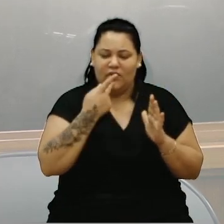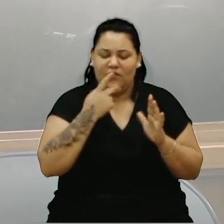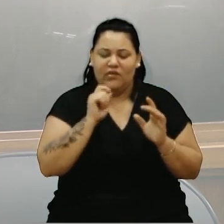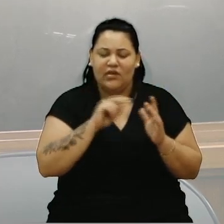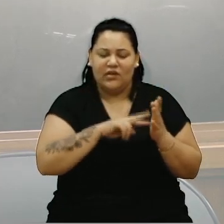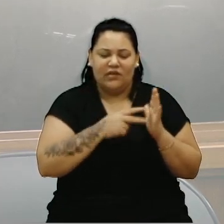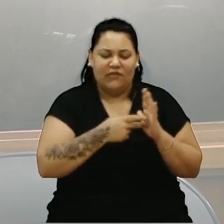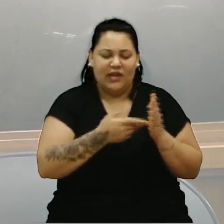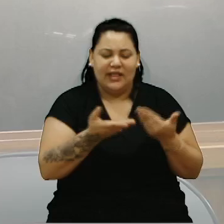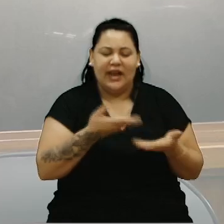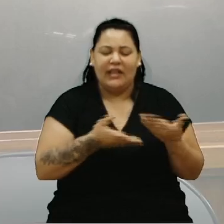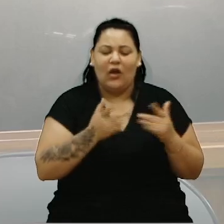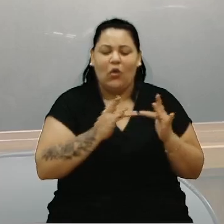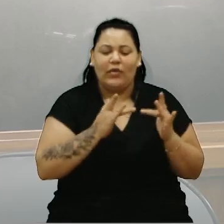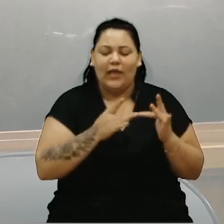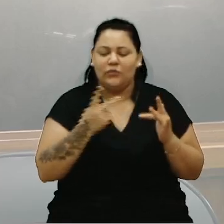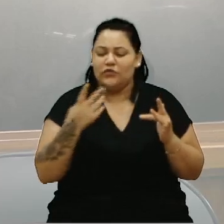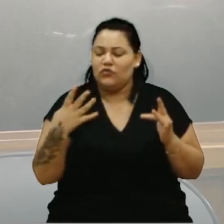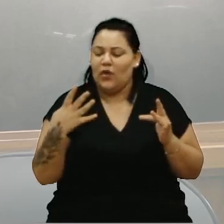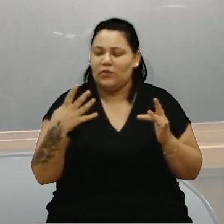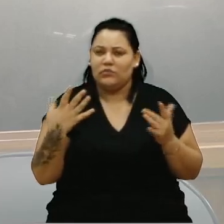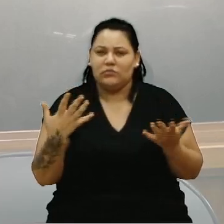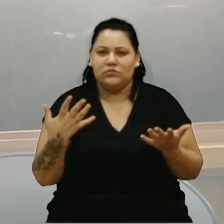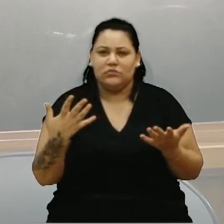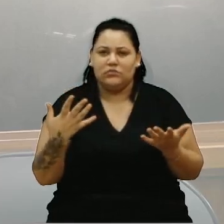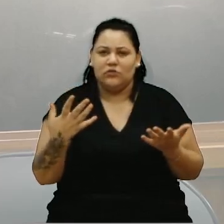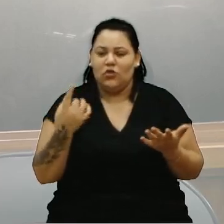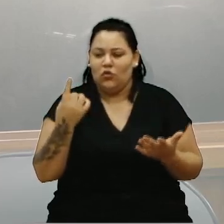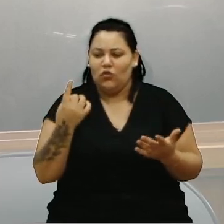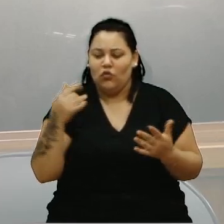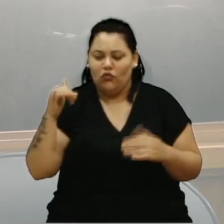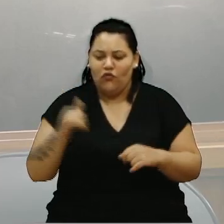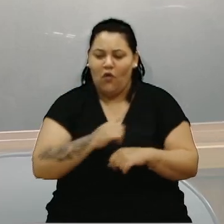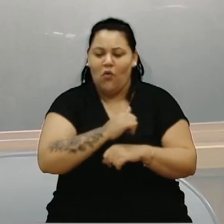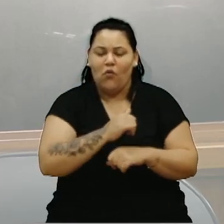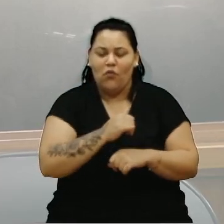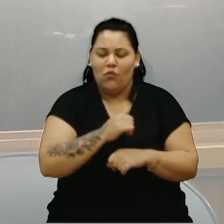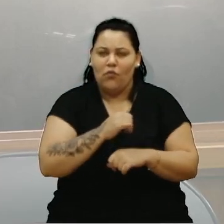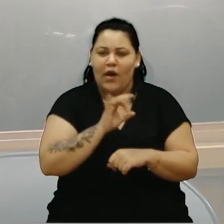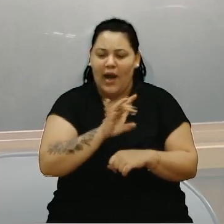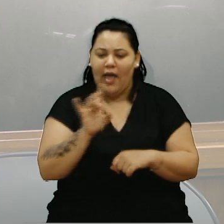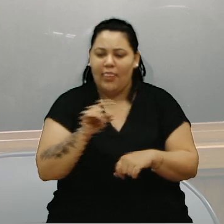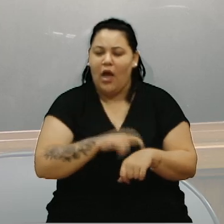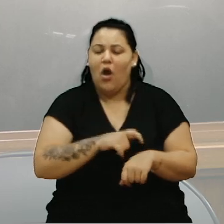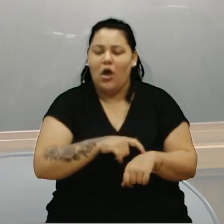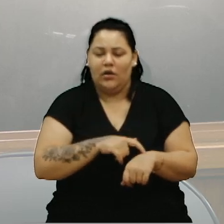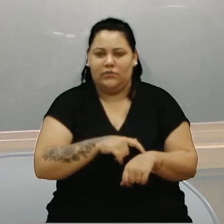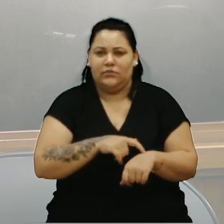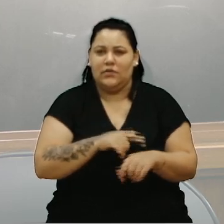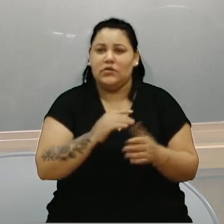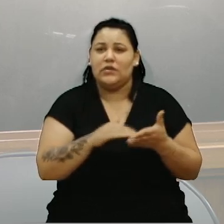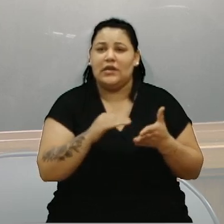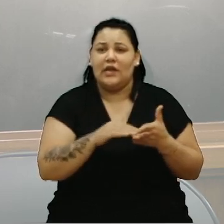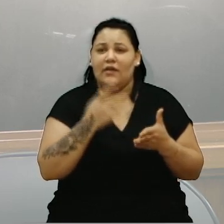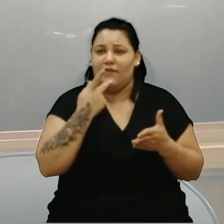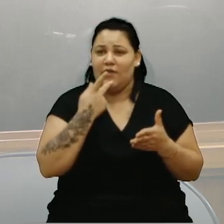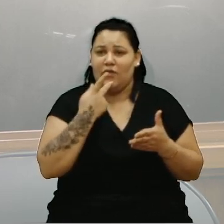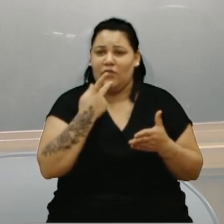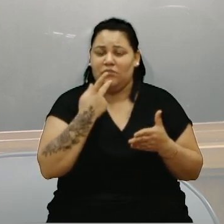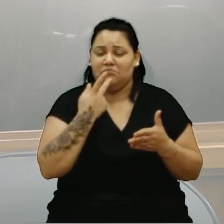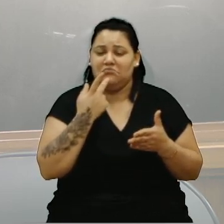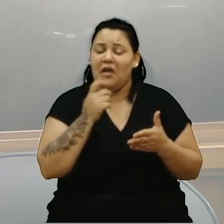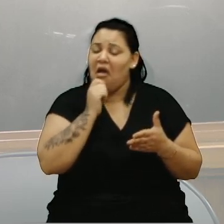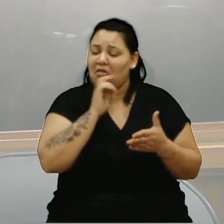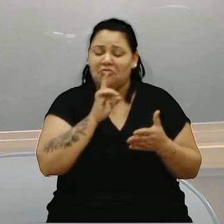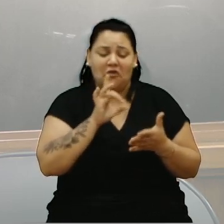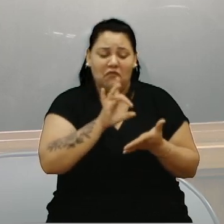os 24 voos diários, ou seja, um voo em cada hora. Aí o secretário disse... Isso não está